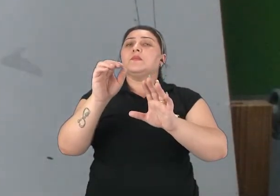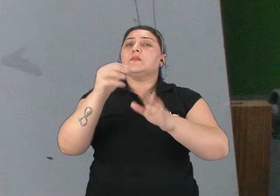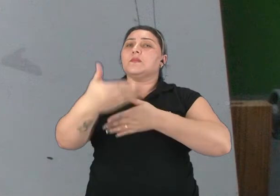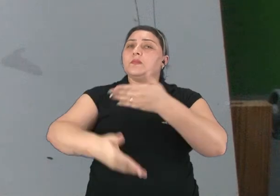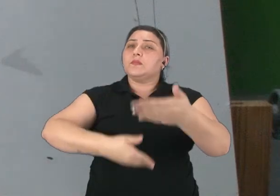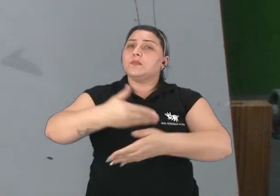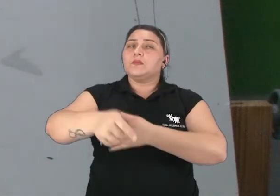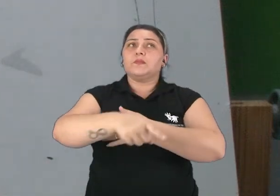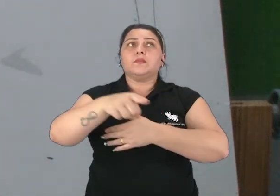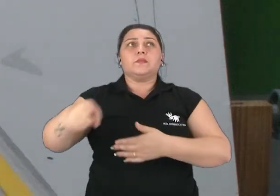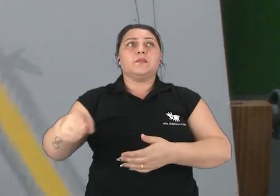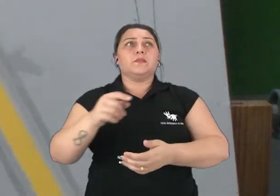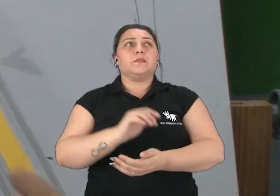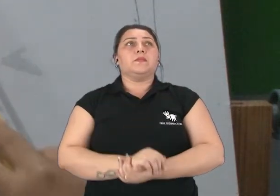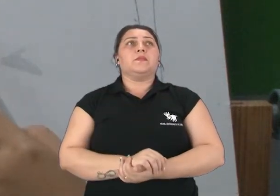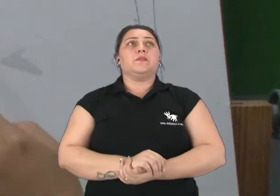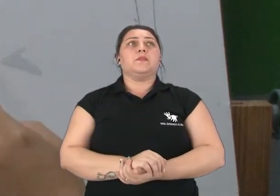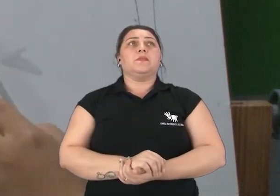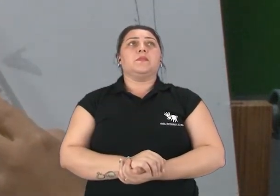só